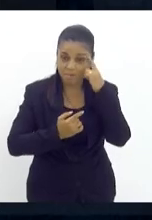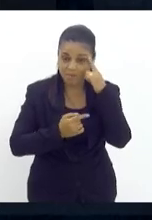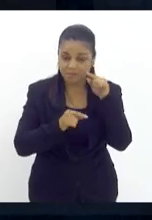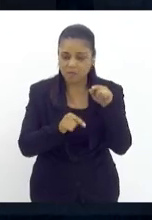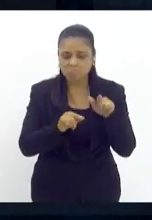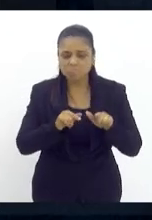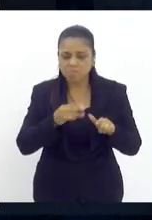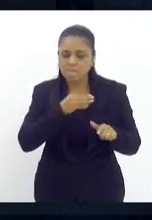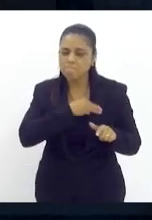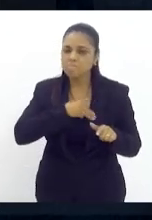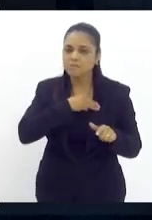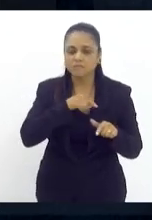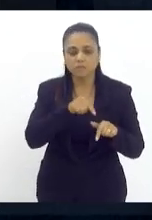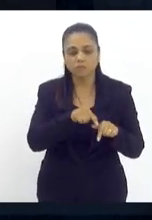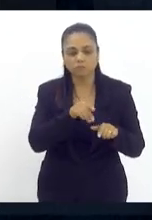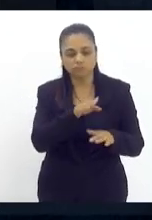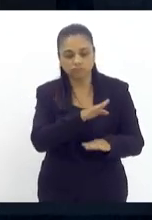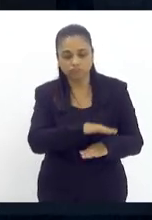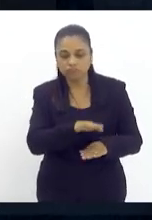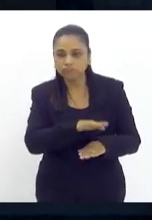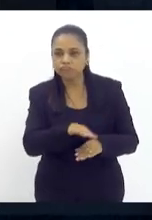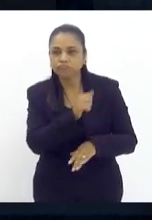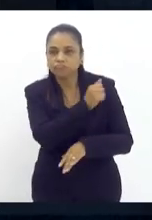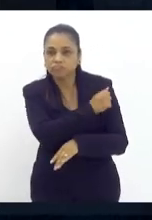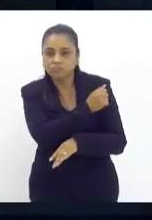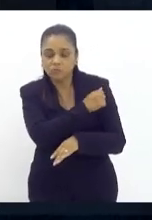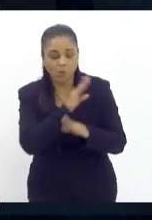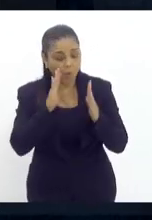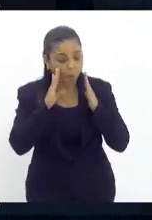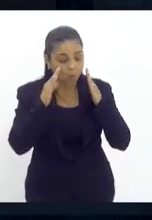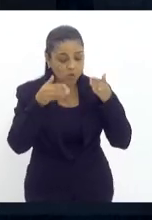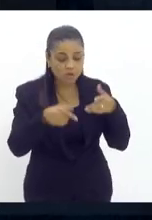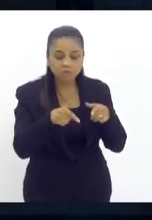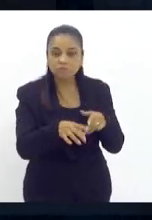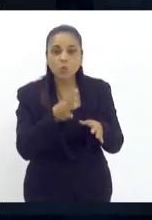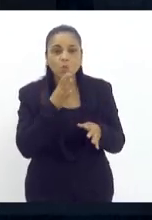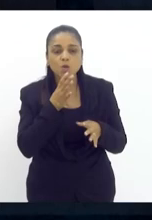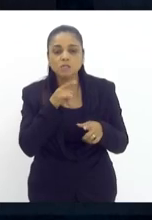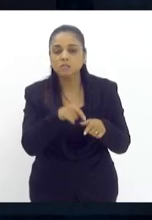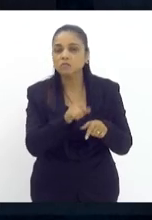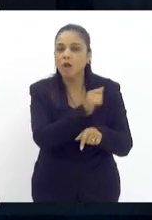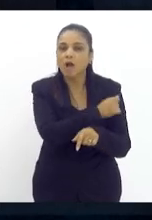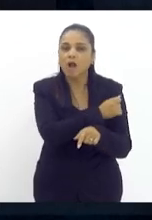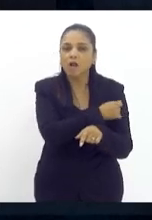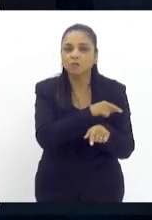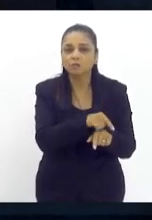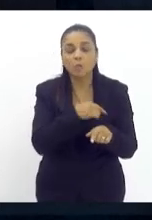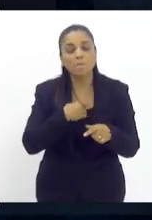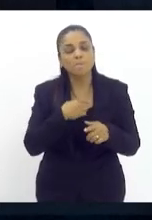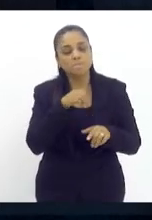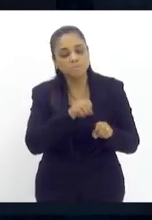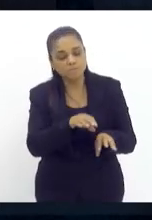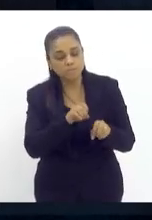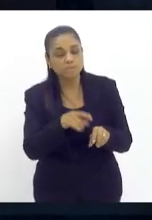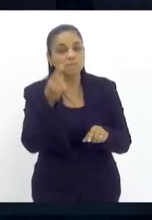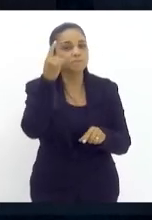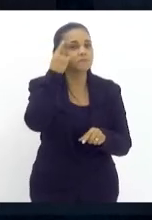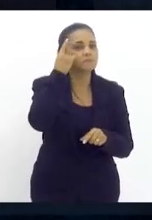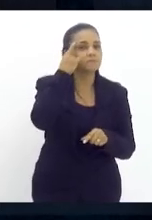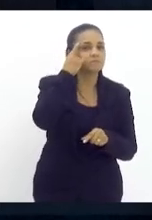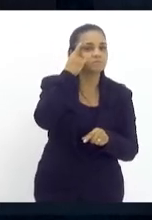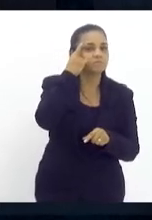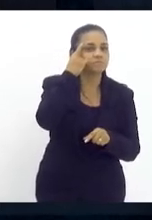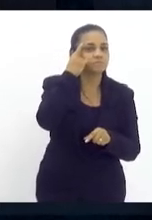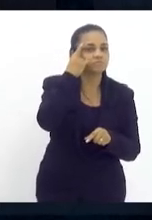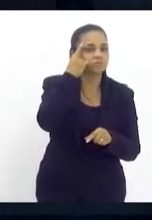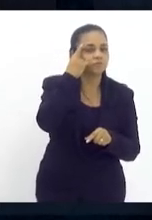missão dela ali dentro, olhando para essa criança. Em primeiro lugar, ensinar a pensar. Não é simplesmente